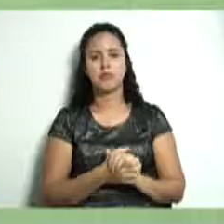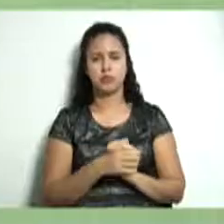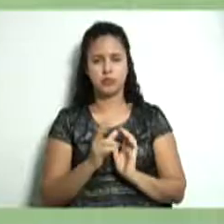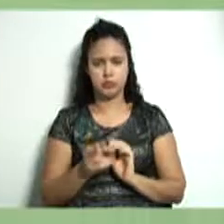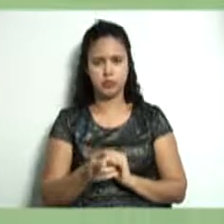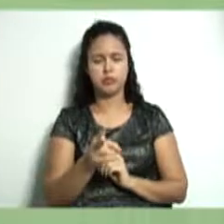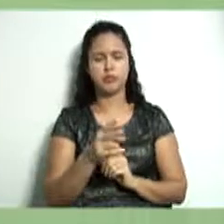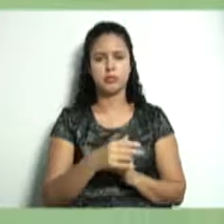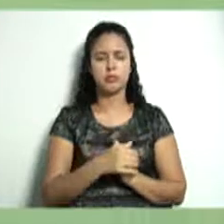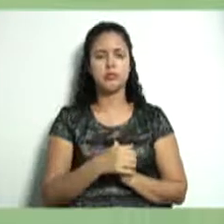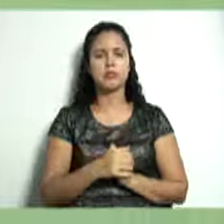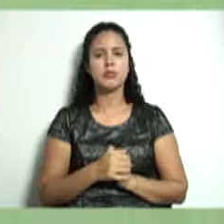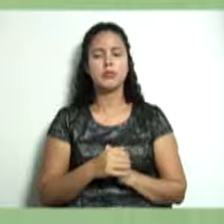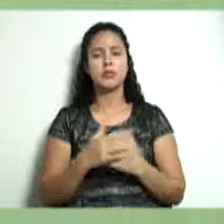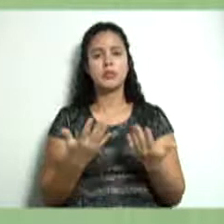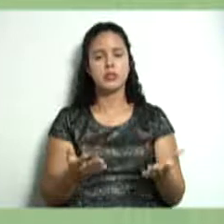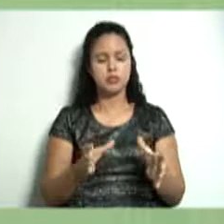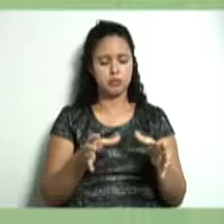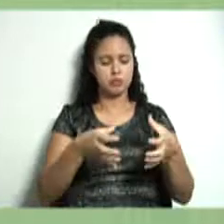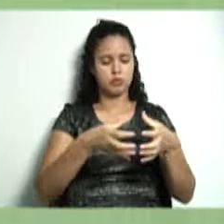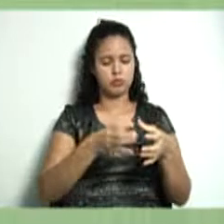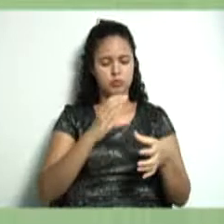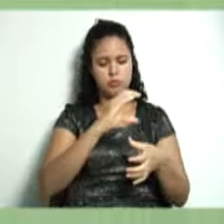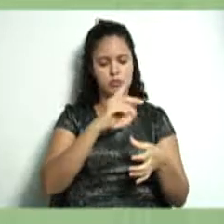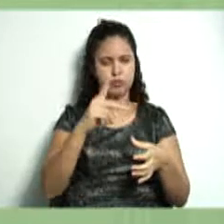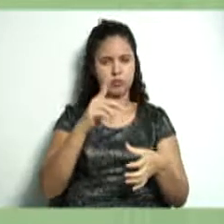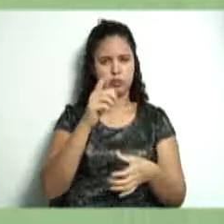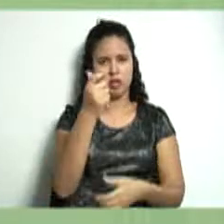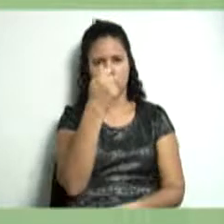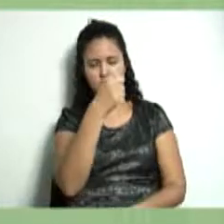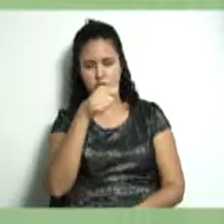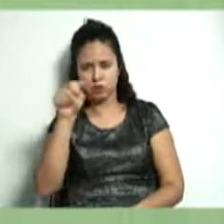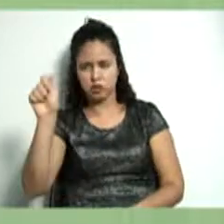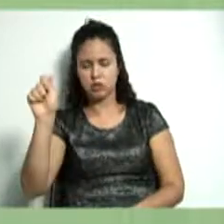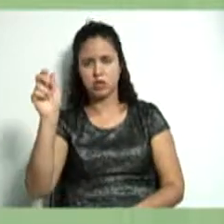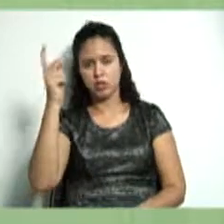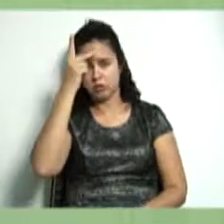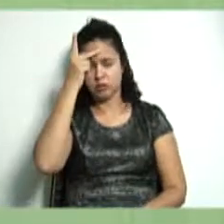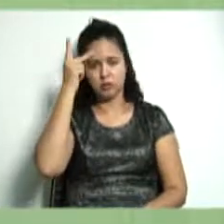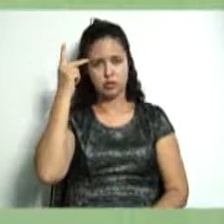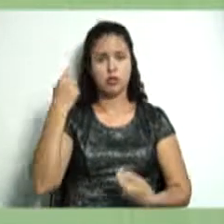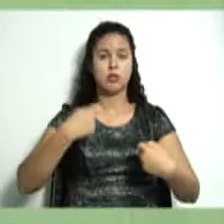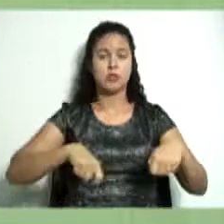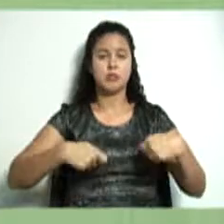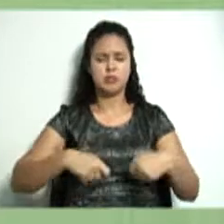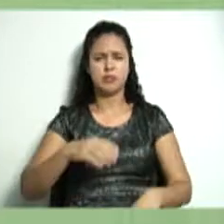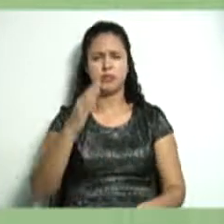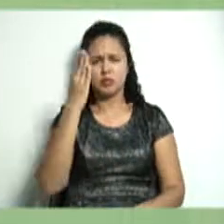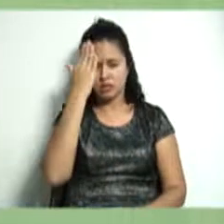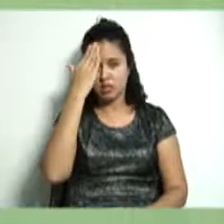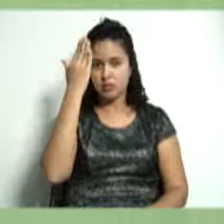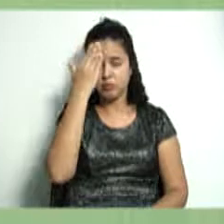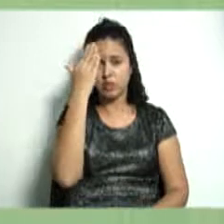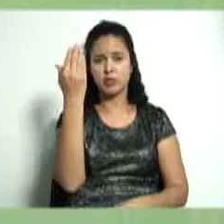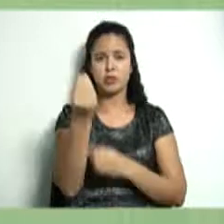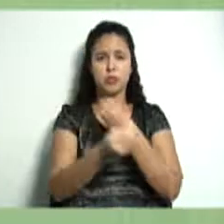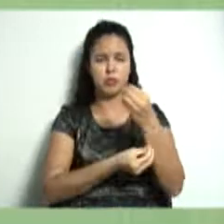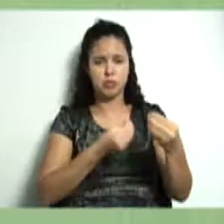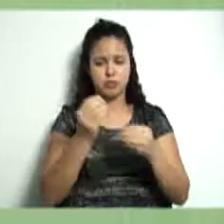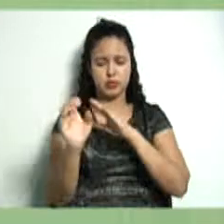Continuando, como associação, as pessoas precisam saber sobre sua empresa